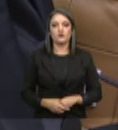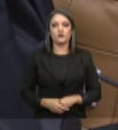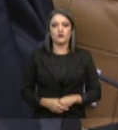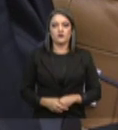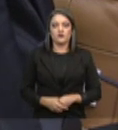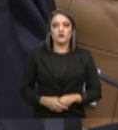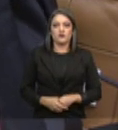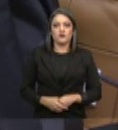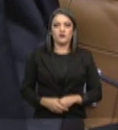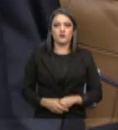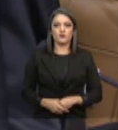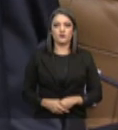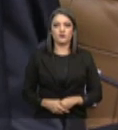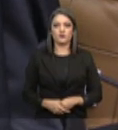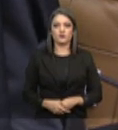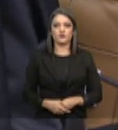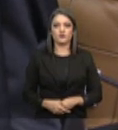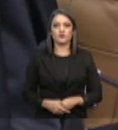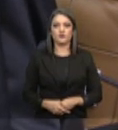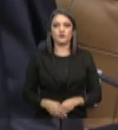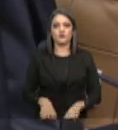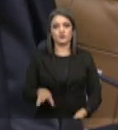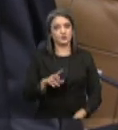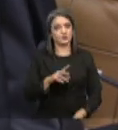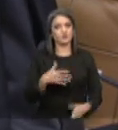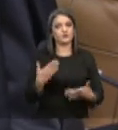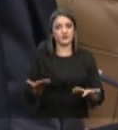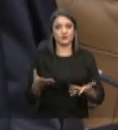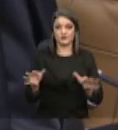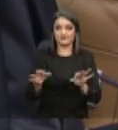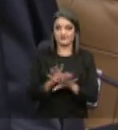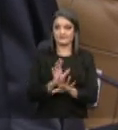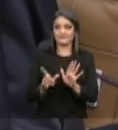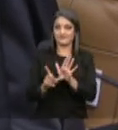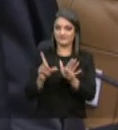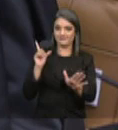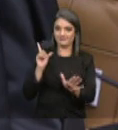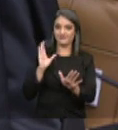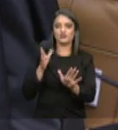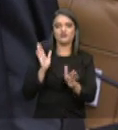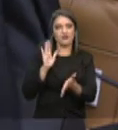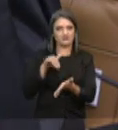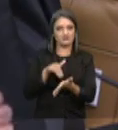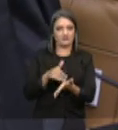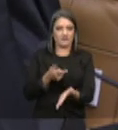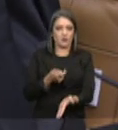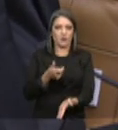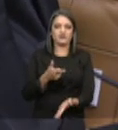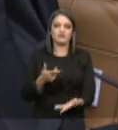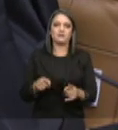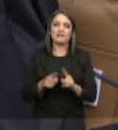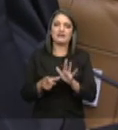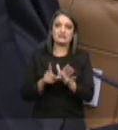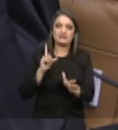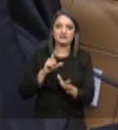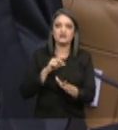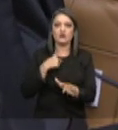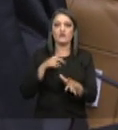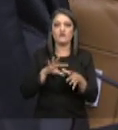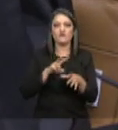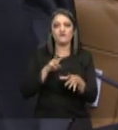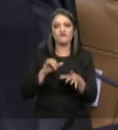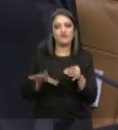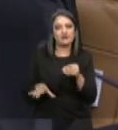ministra Presidente antes de encerrar e já me encaminhando para o final permita-me um acréscimo